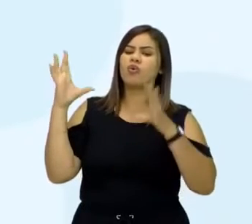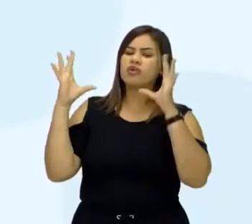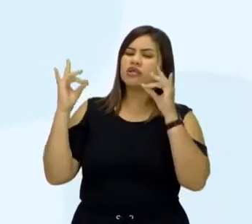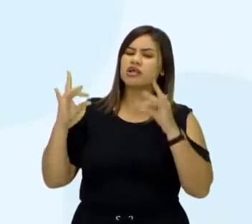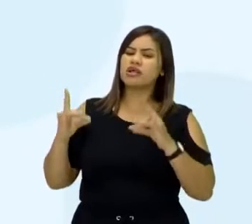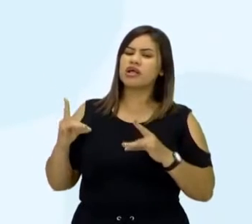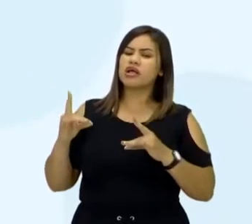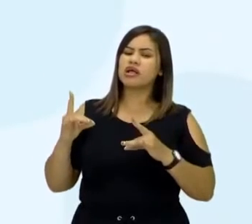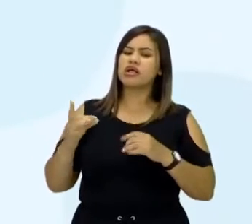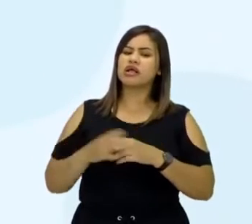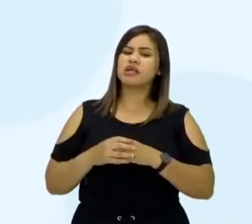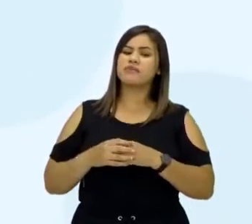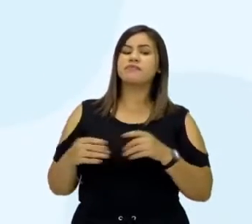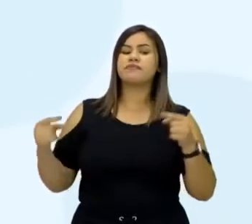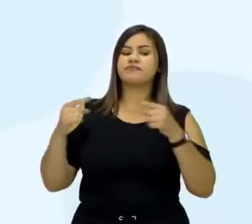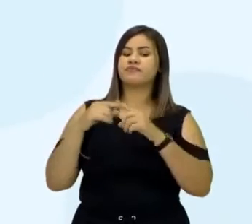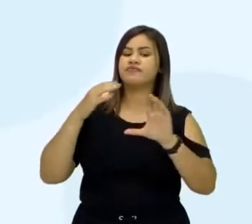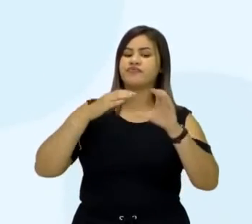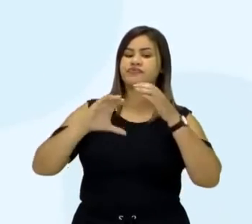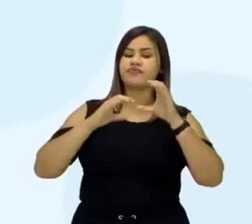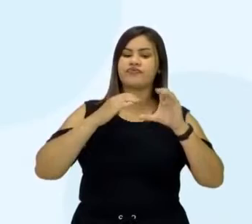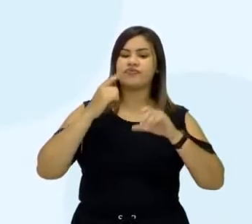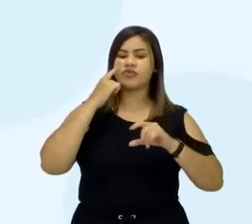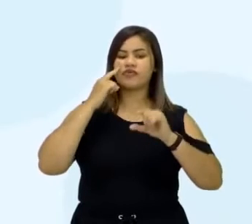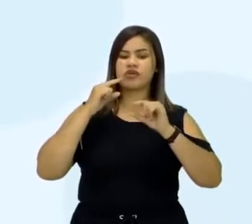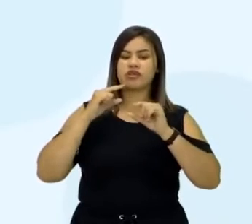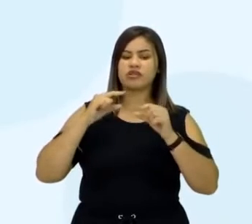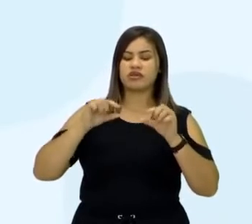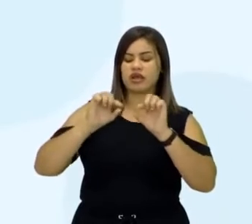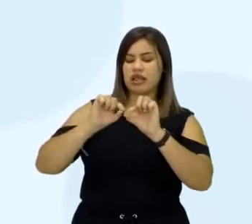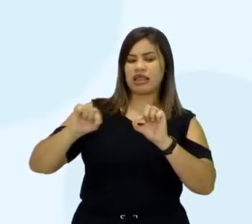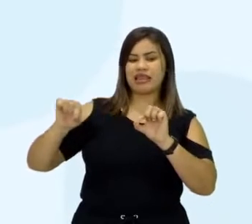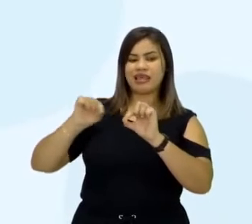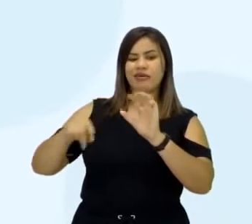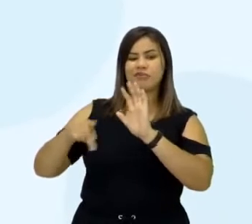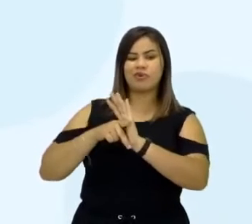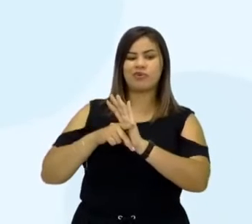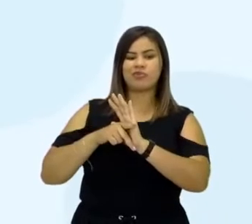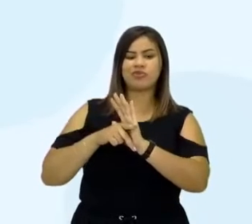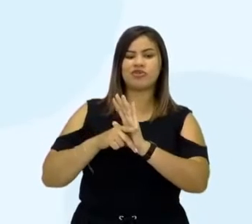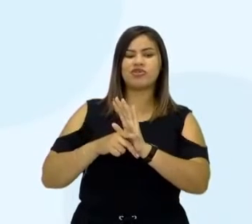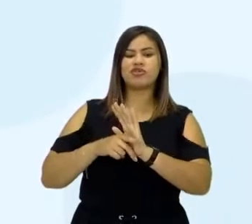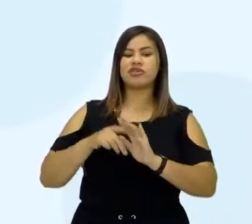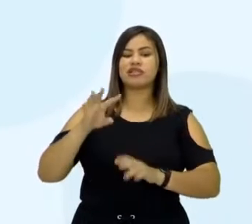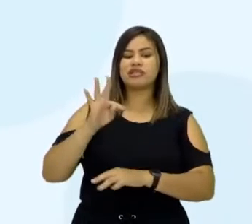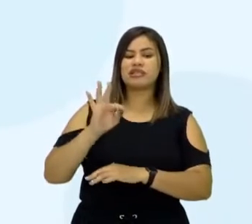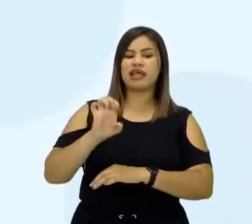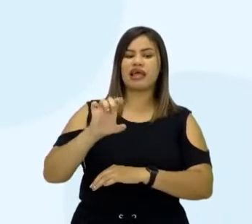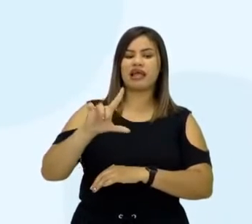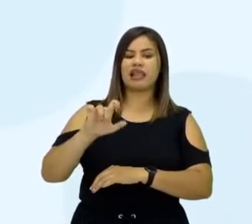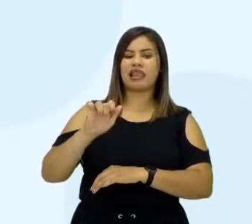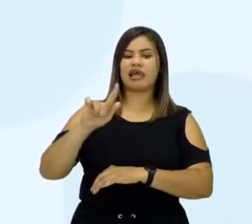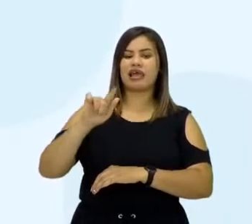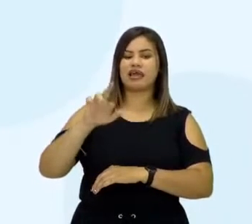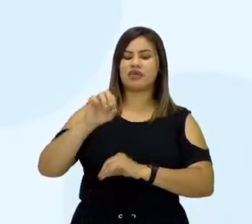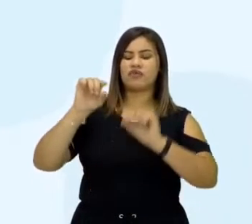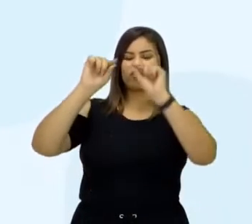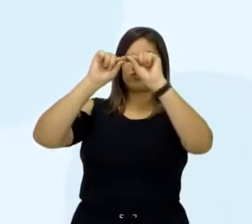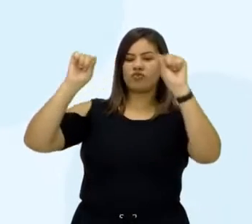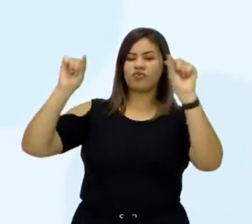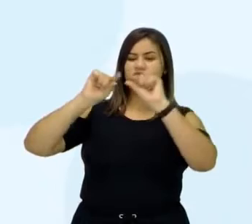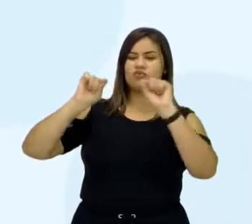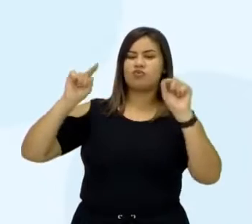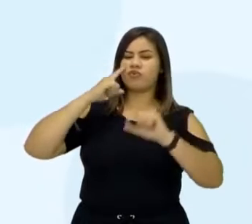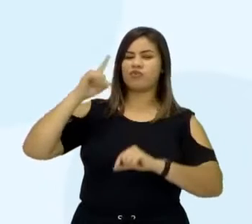mostrando meios de comunicação, que é o telégrafo, tá vendo as linhas de telégrafo aqui, ó, entendeu? As linhas de telégrafo, mostrando aí os meios de